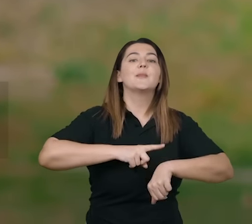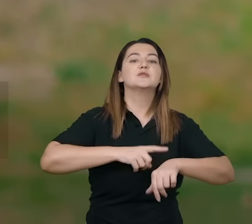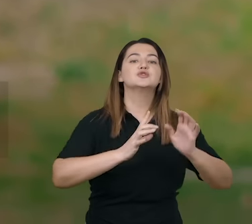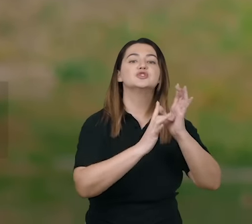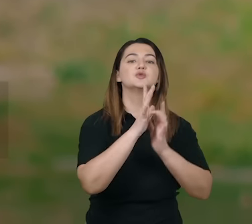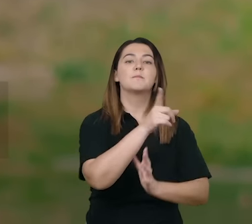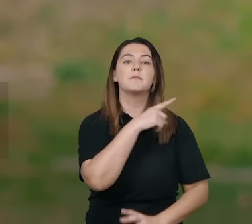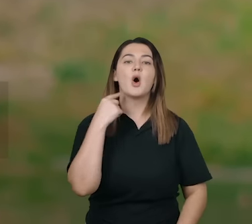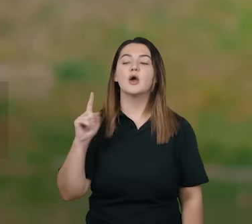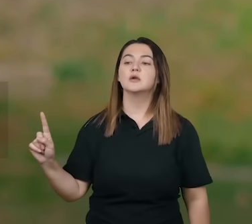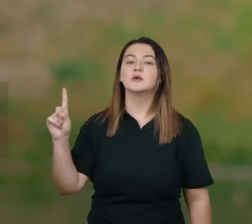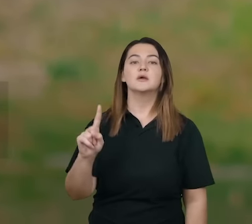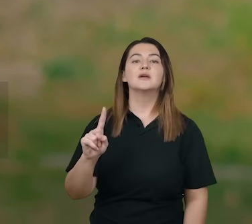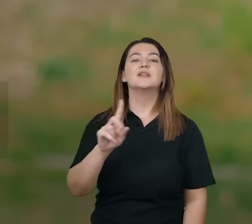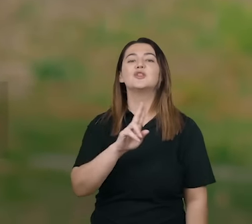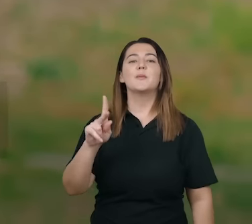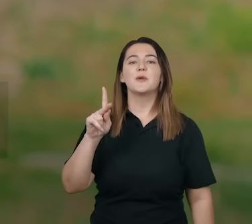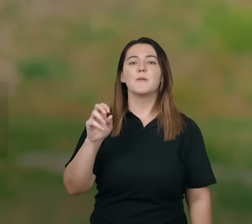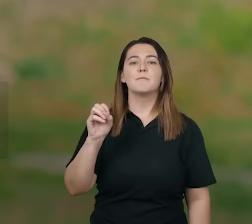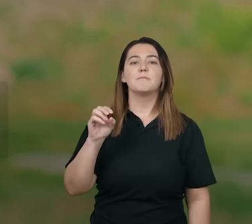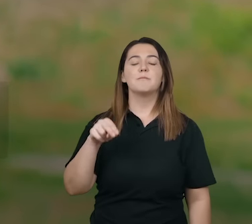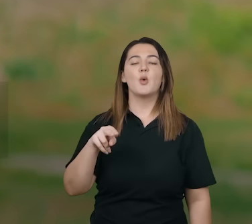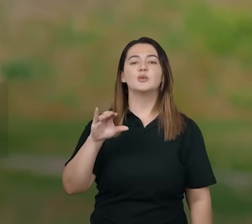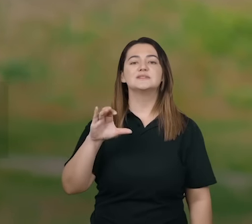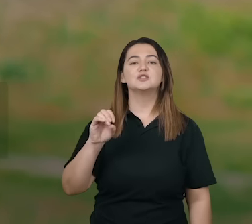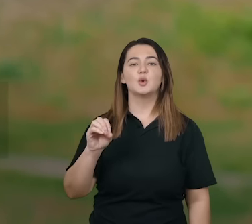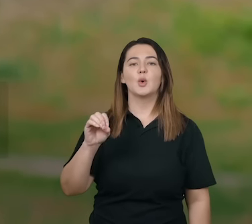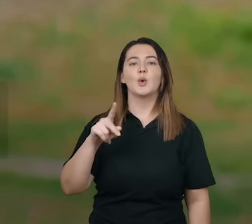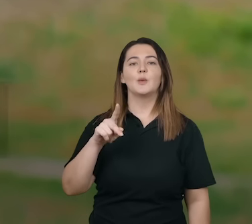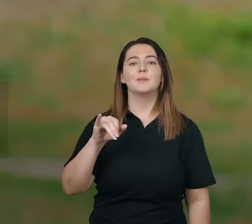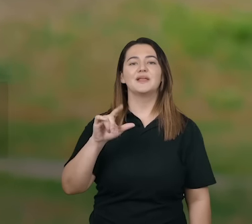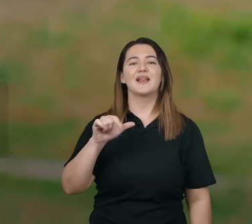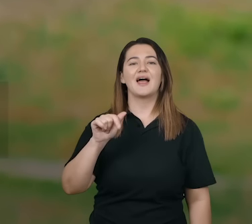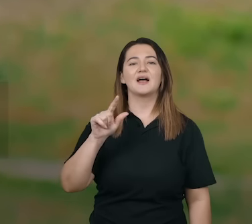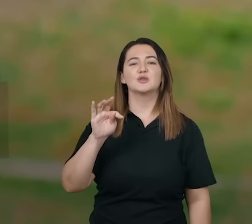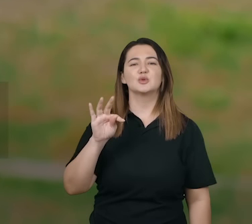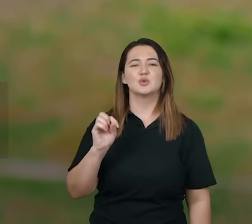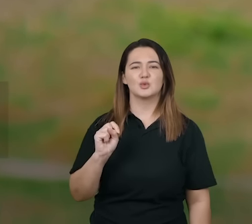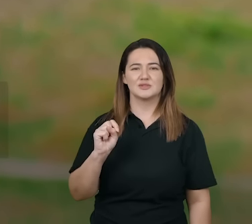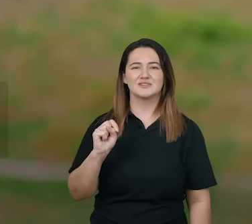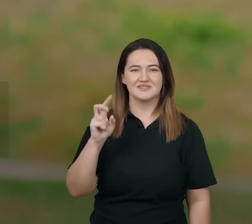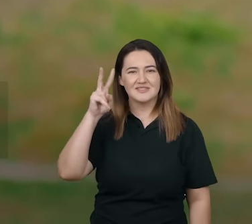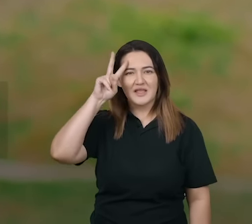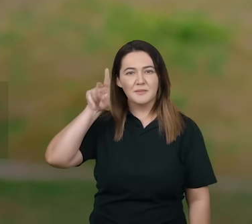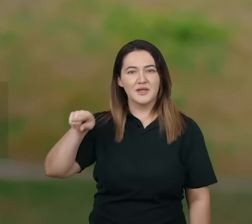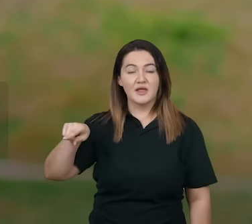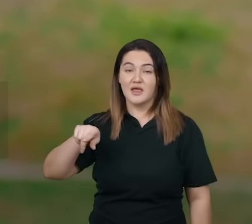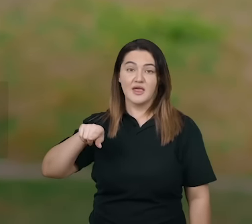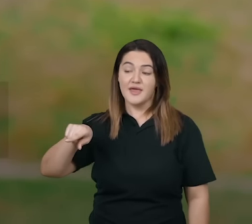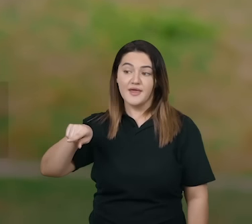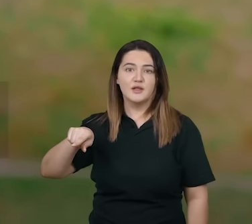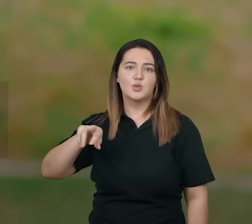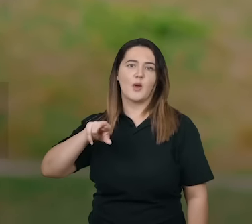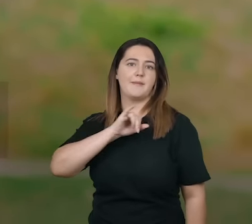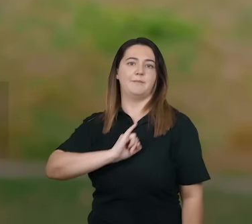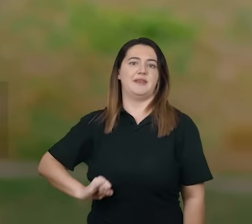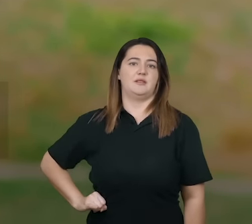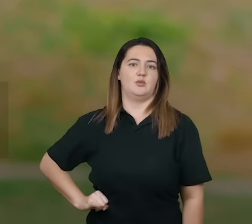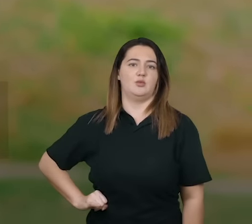outro Herodes que aparece na história ali não era rei da Judeia. Ficou claro para você? Agora, quando